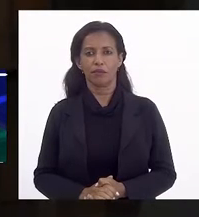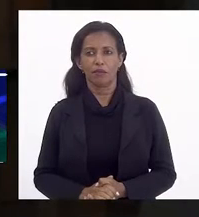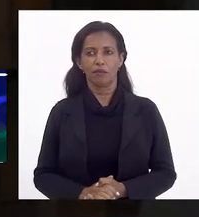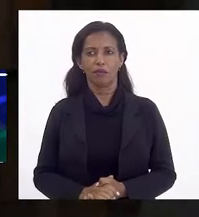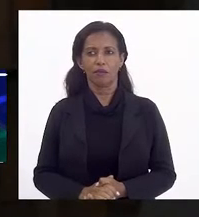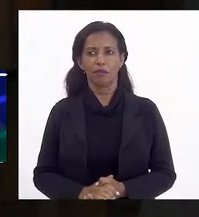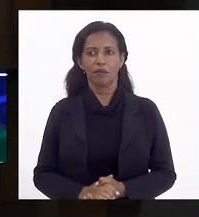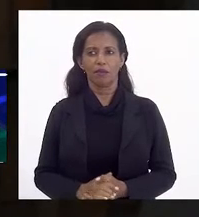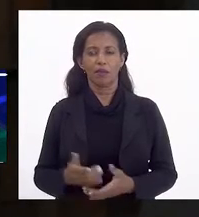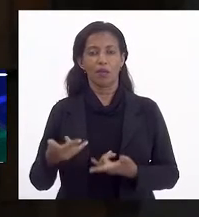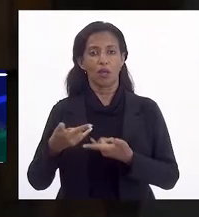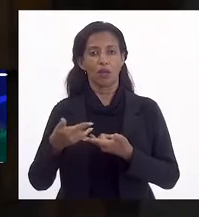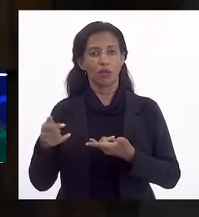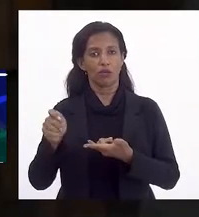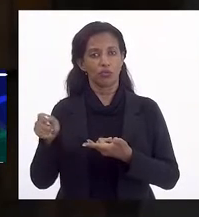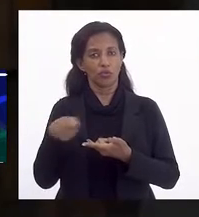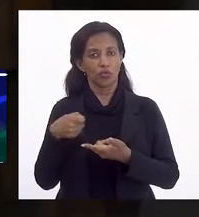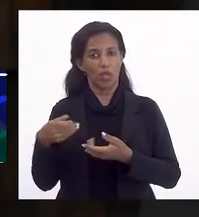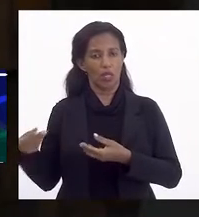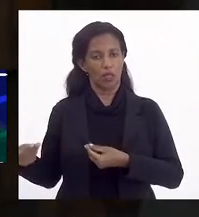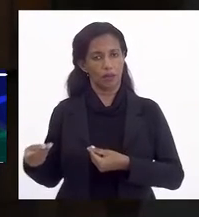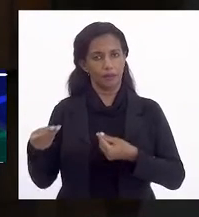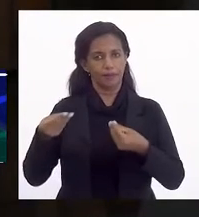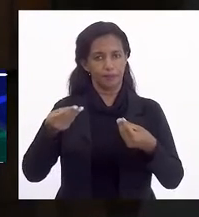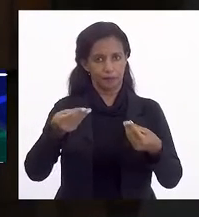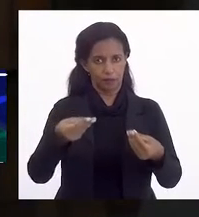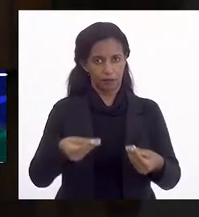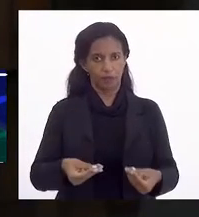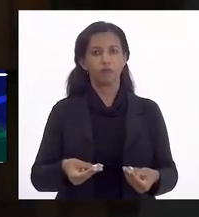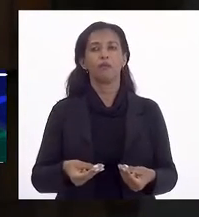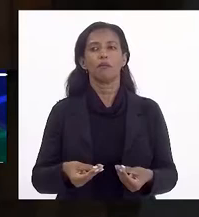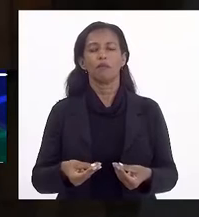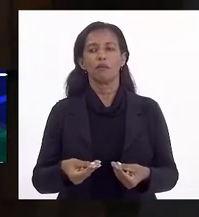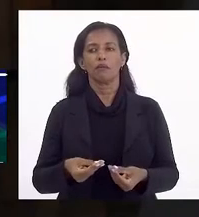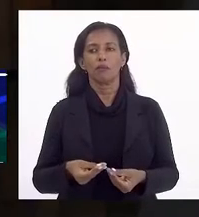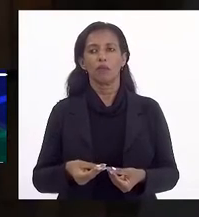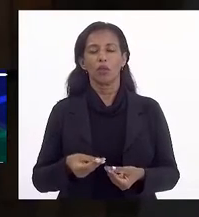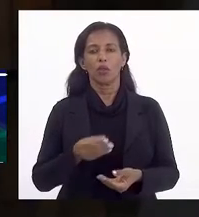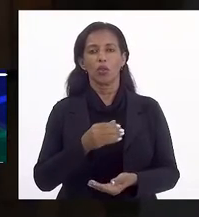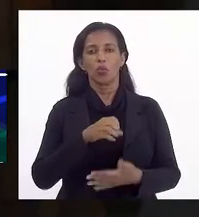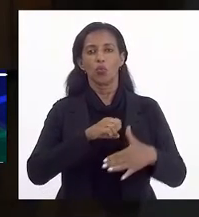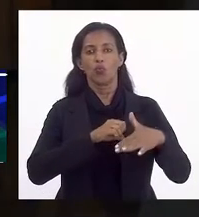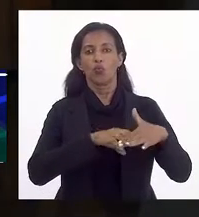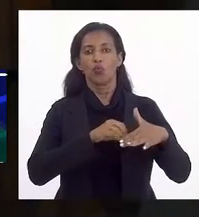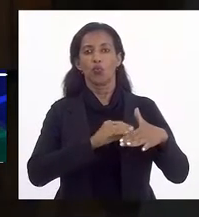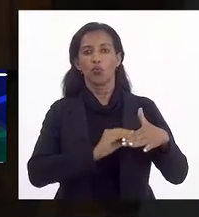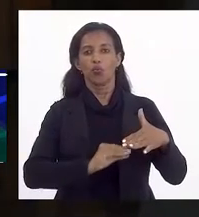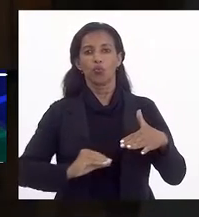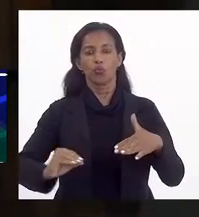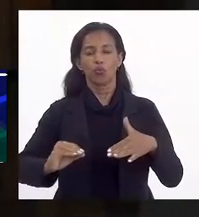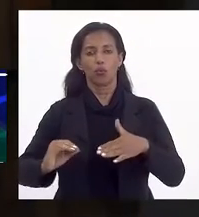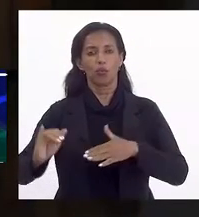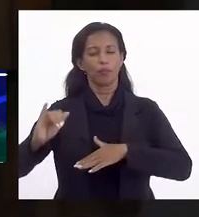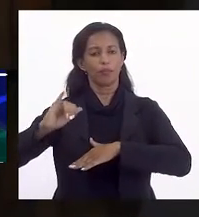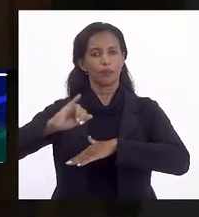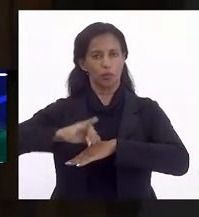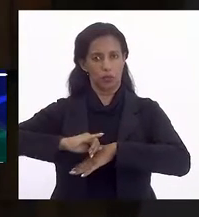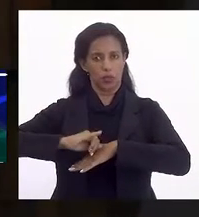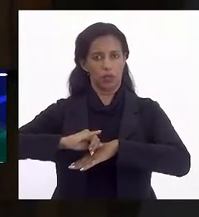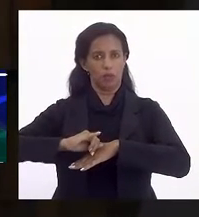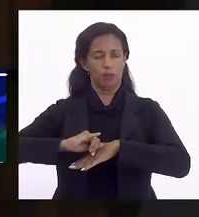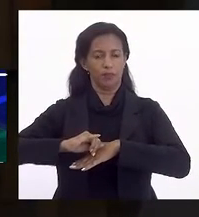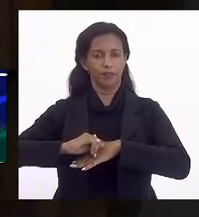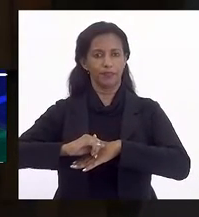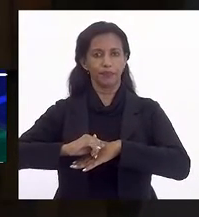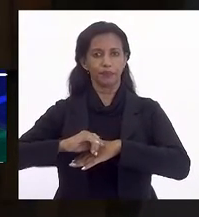daquele cheque que o plenário autorizou, da doação do fundo para o município. Agradecer ao presidente